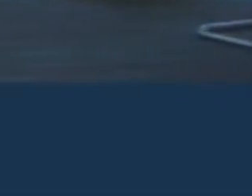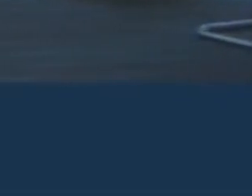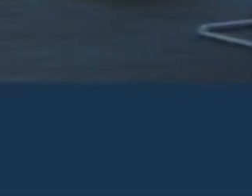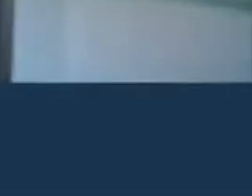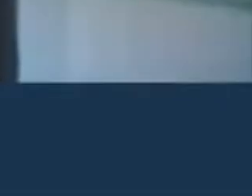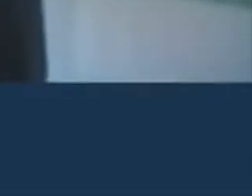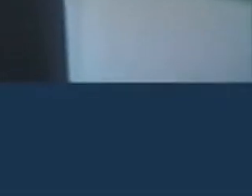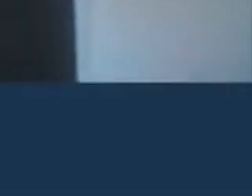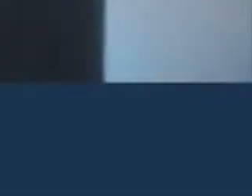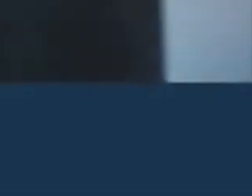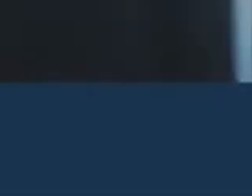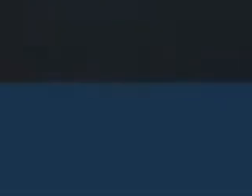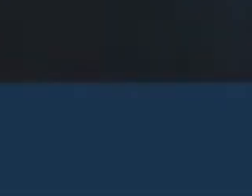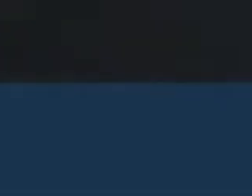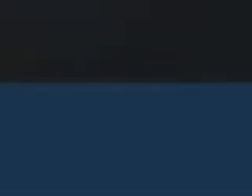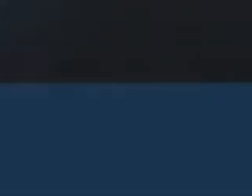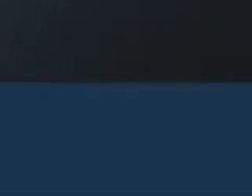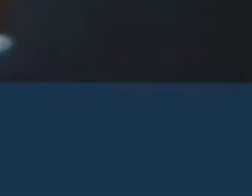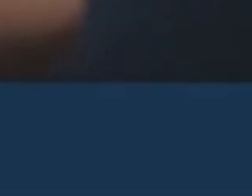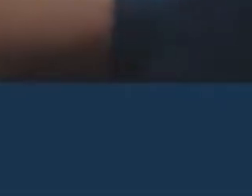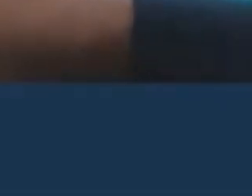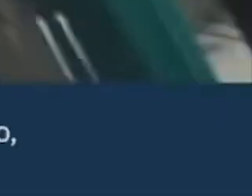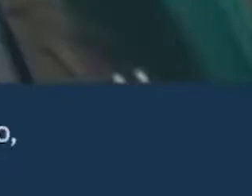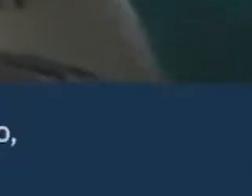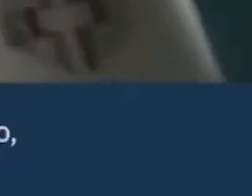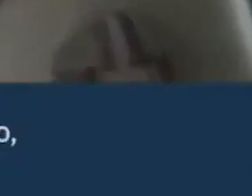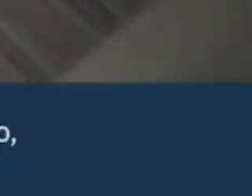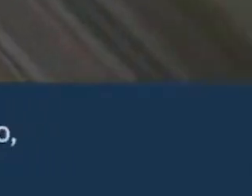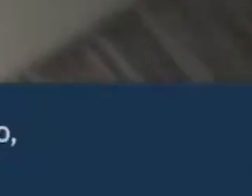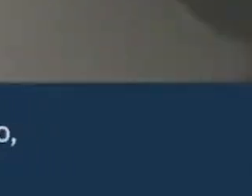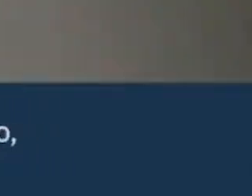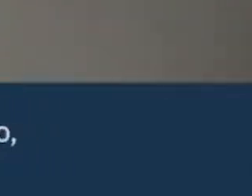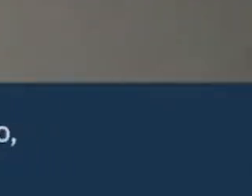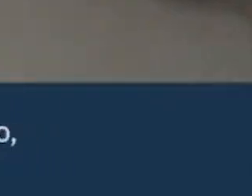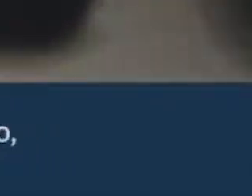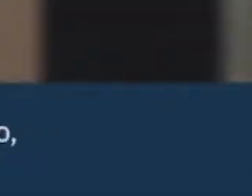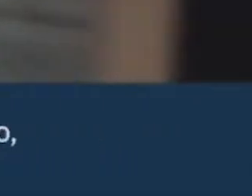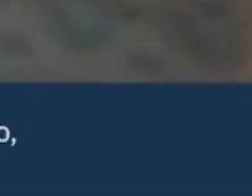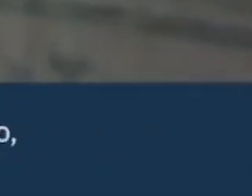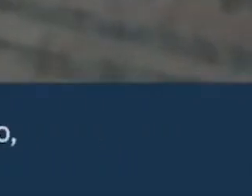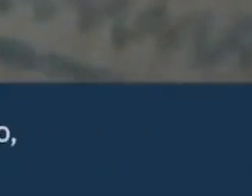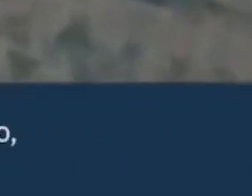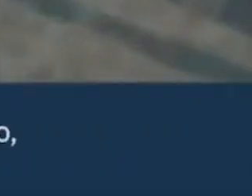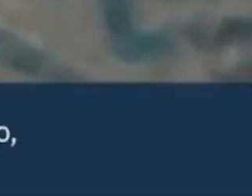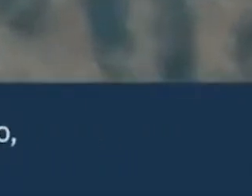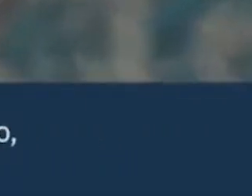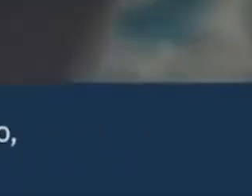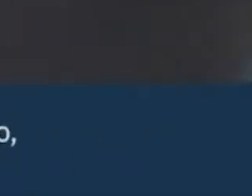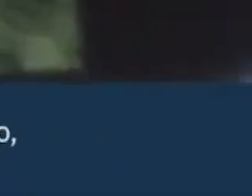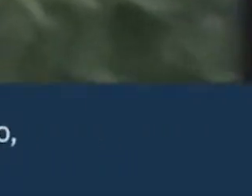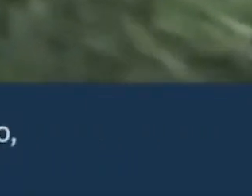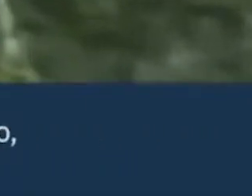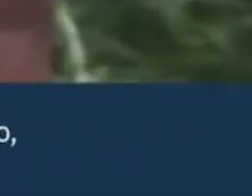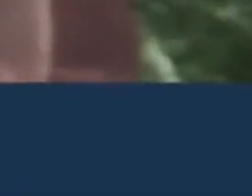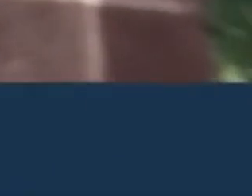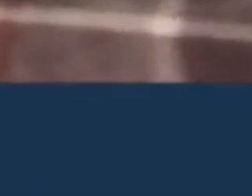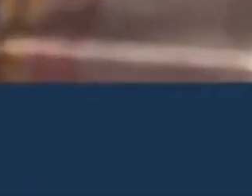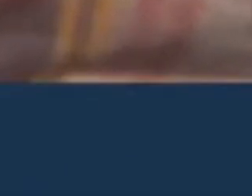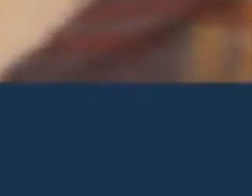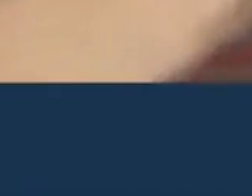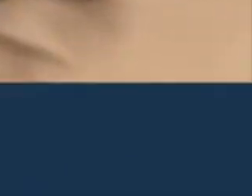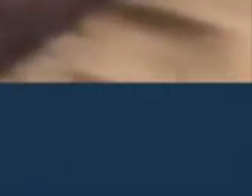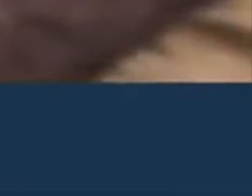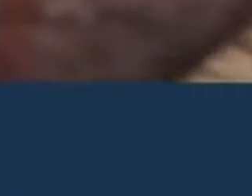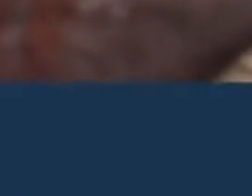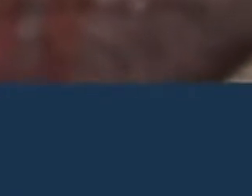estão adotando uma abordagem de nuvem híbrida com a IBM, que permite que você use inteligência artificial para se modernizar sem criar do zero. Além